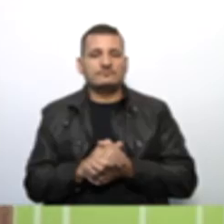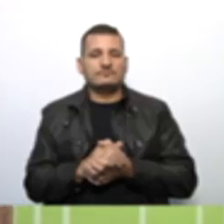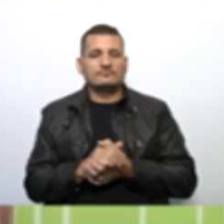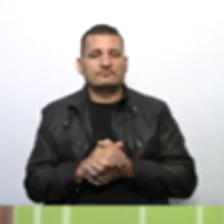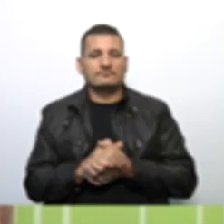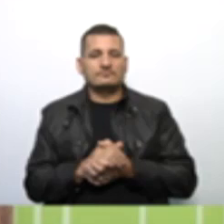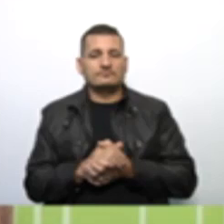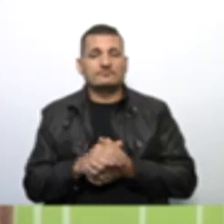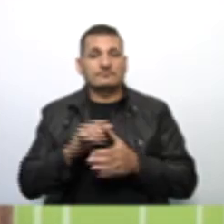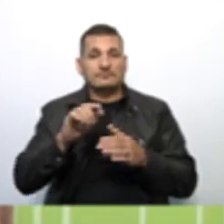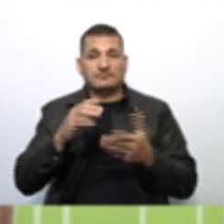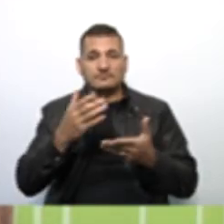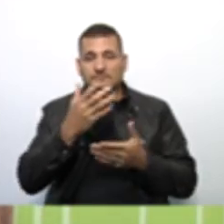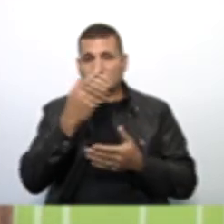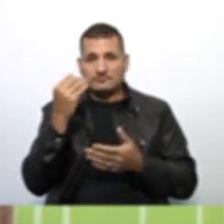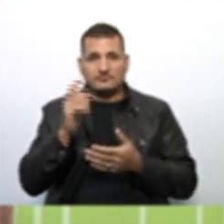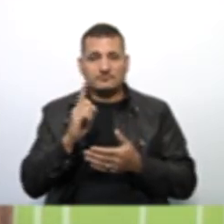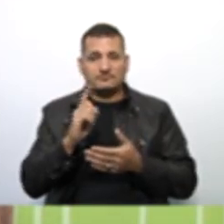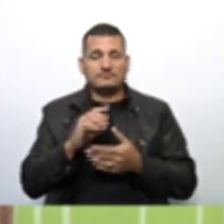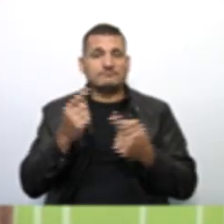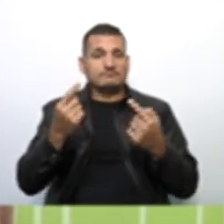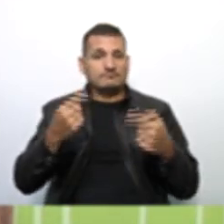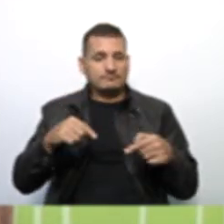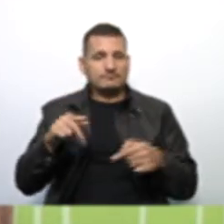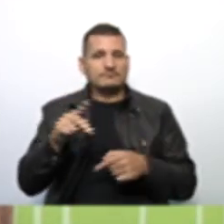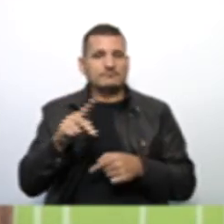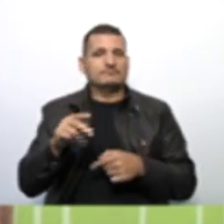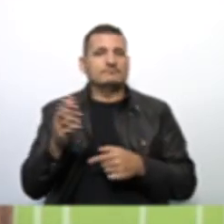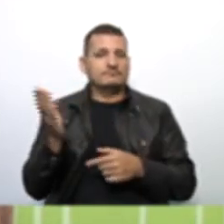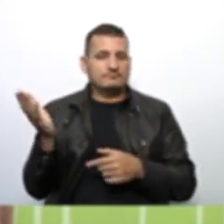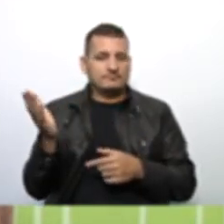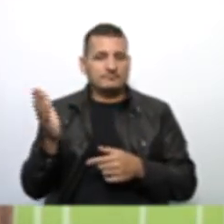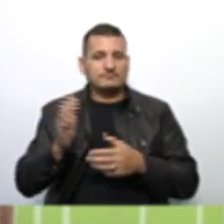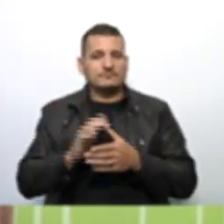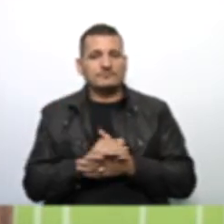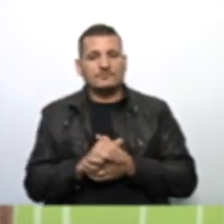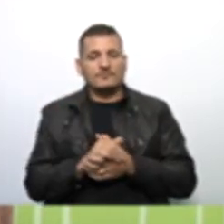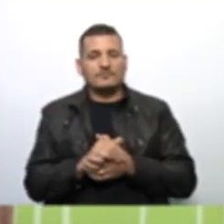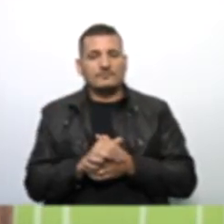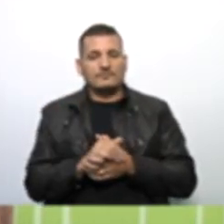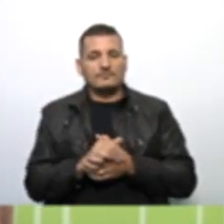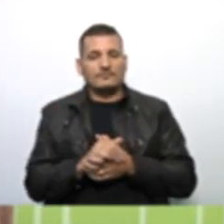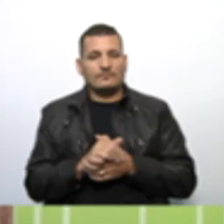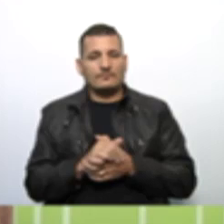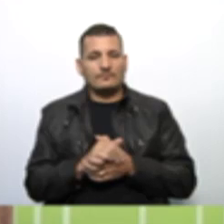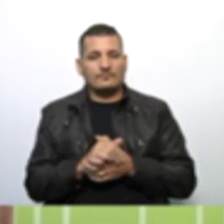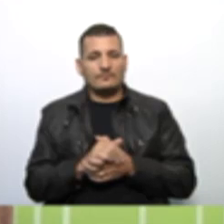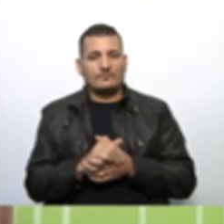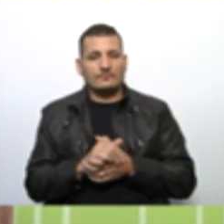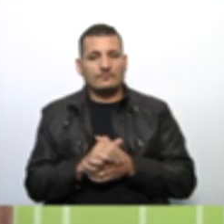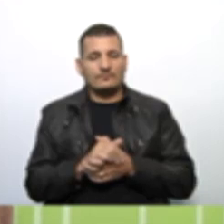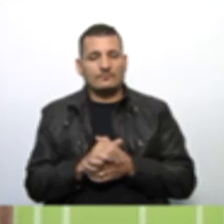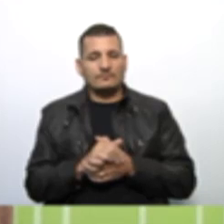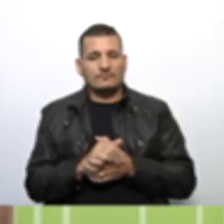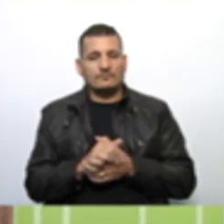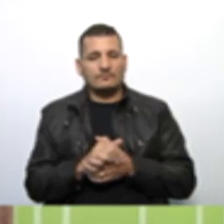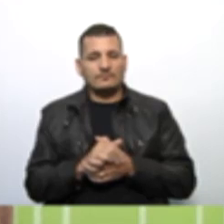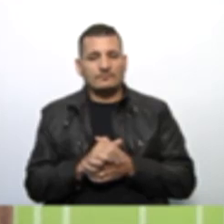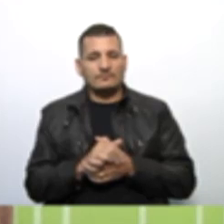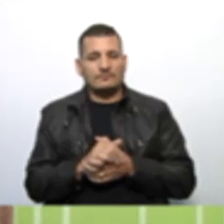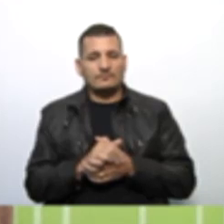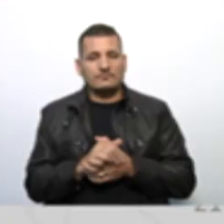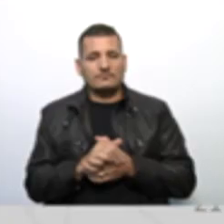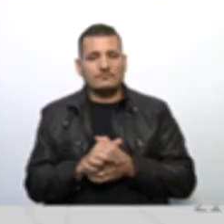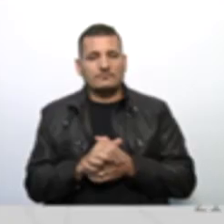pessoal, não esqueçam aí do desafio do professor. Está lançado o desafio, então conto com vocês, certo? Nossa próxima